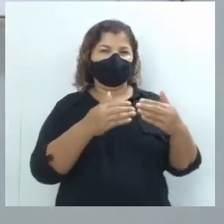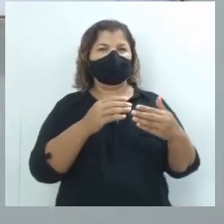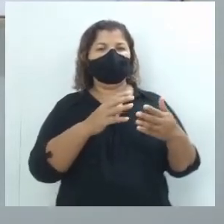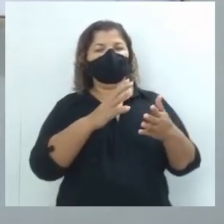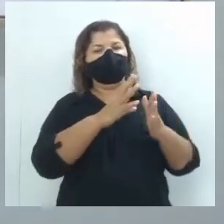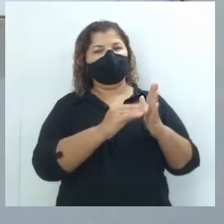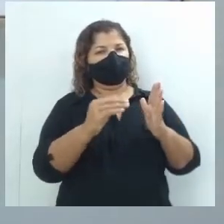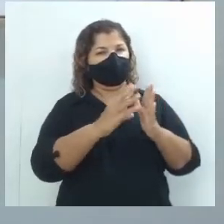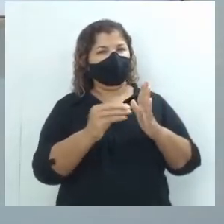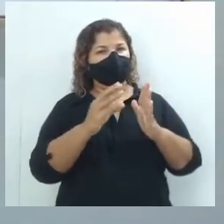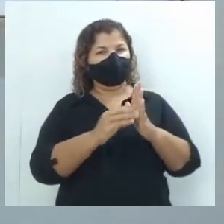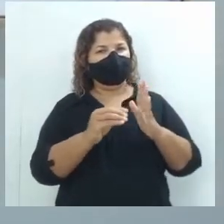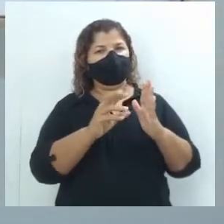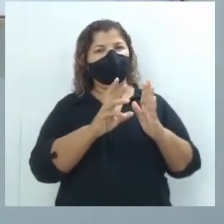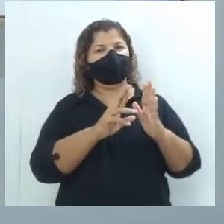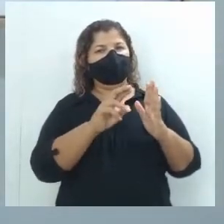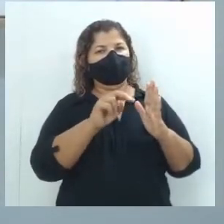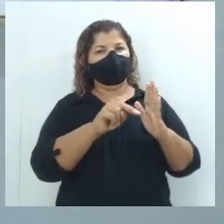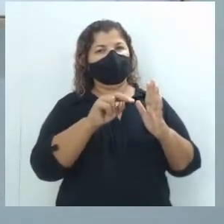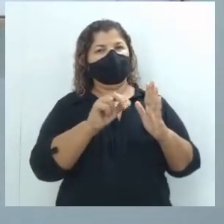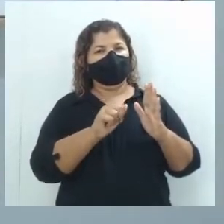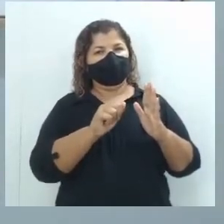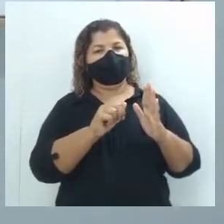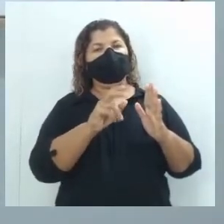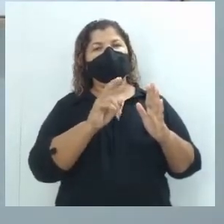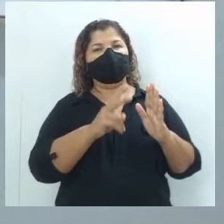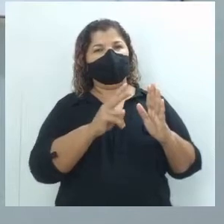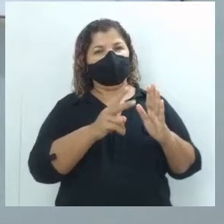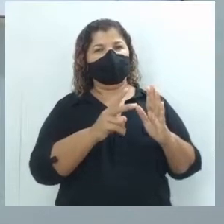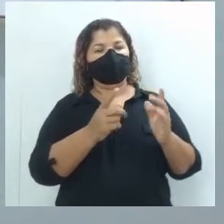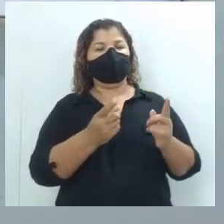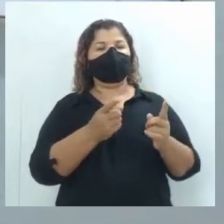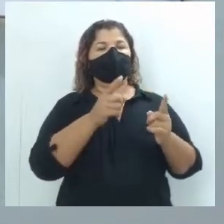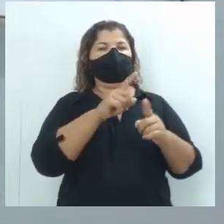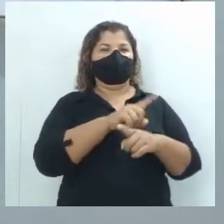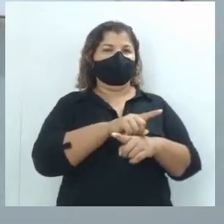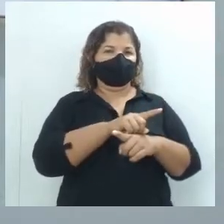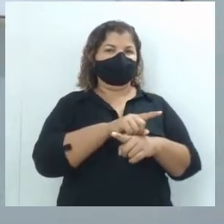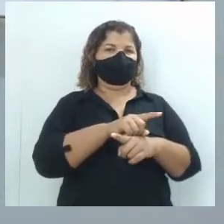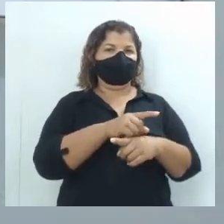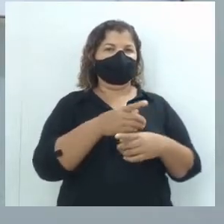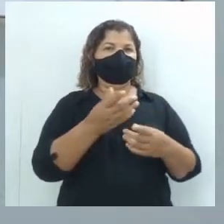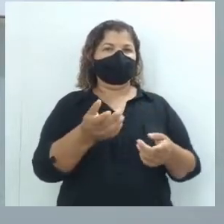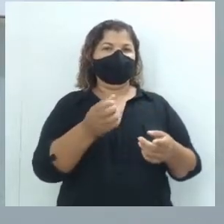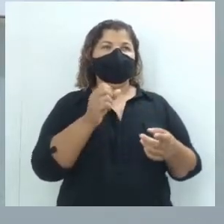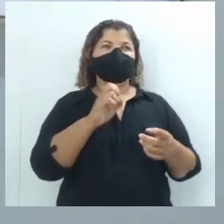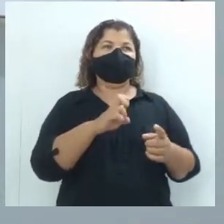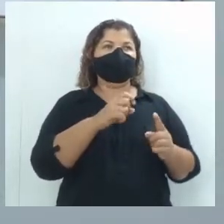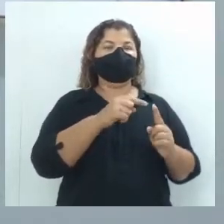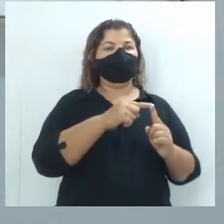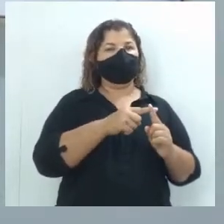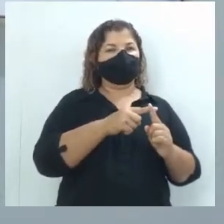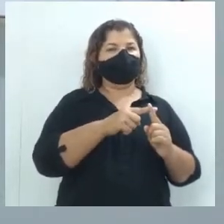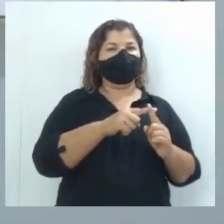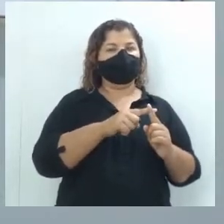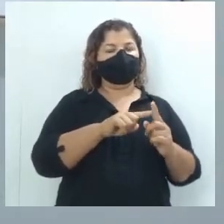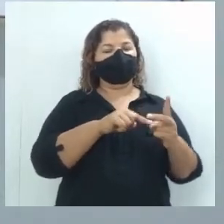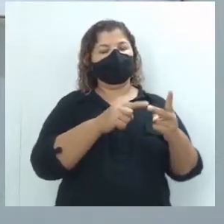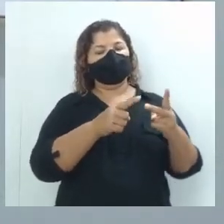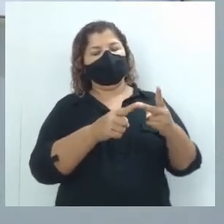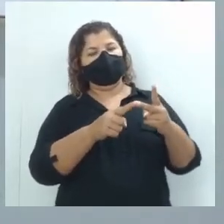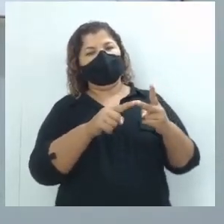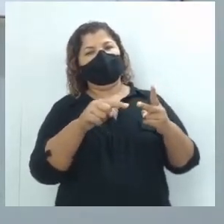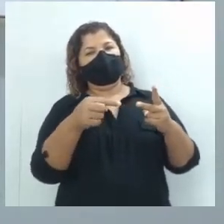de RNA, o RNA sempre produz o contrário. Então, se o positivo se replicou no